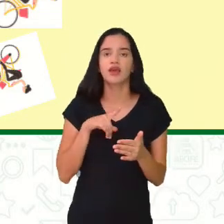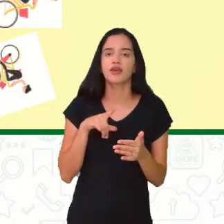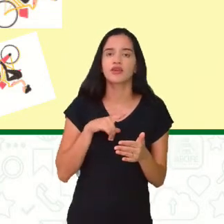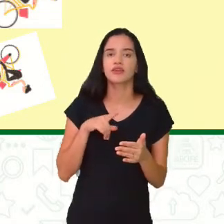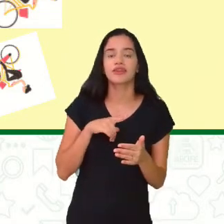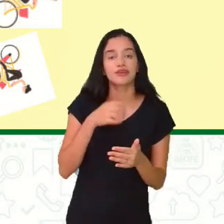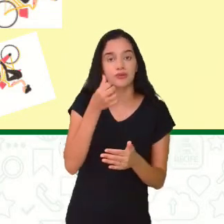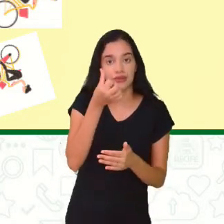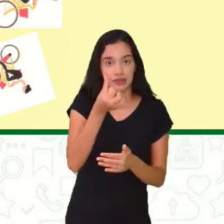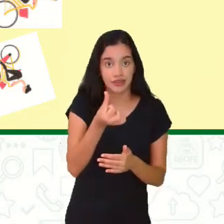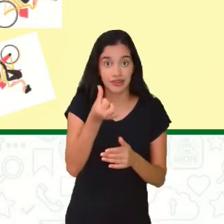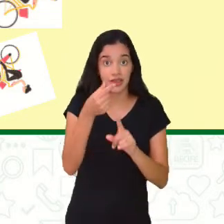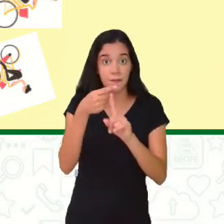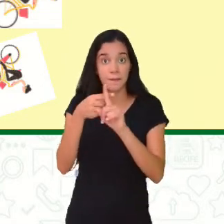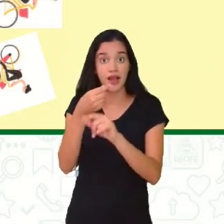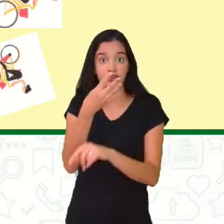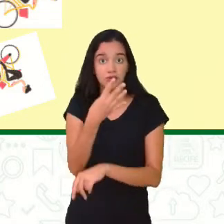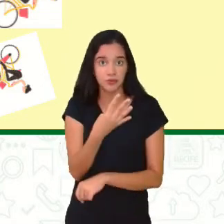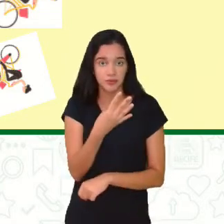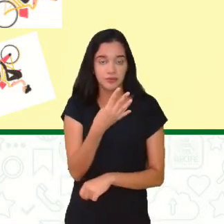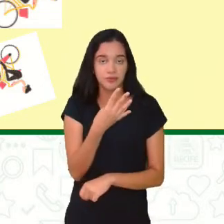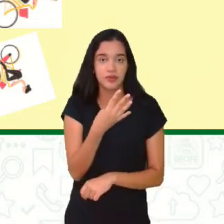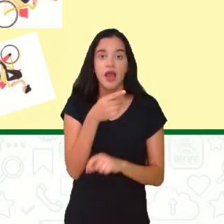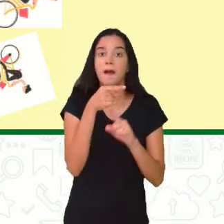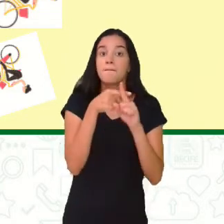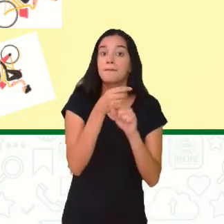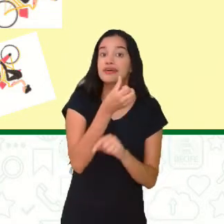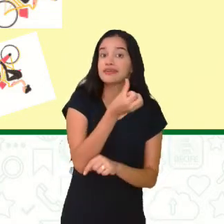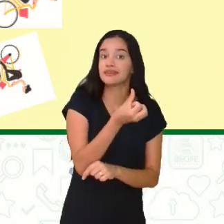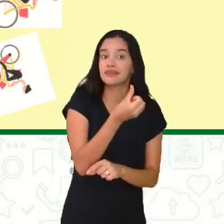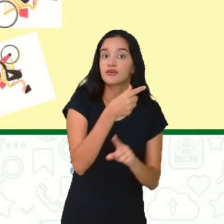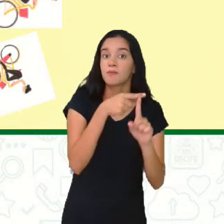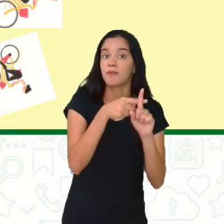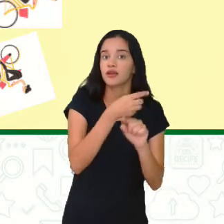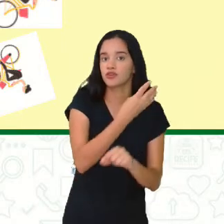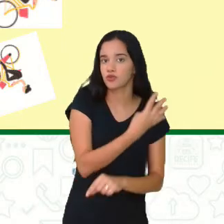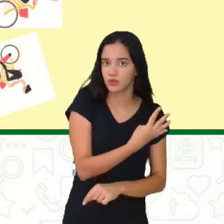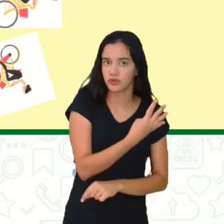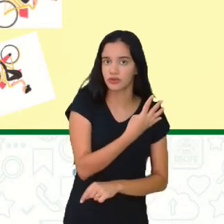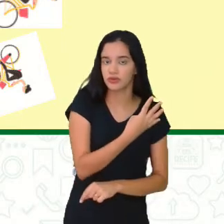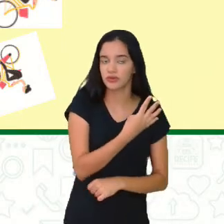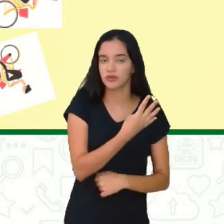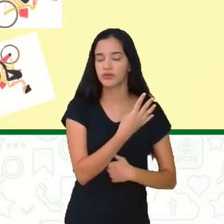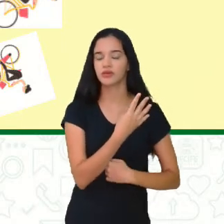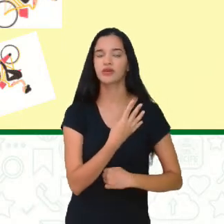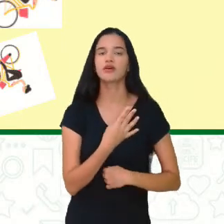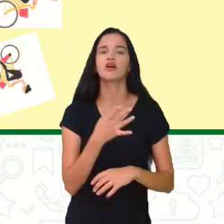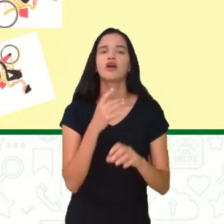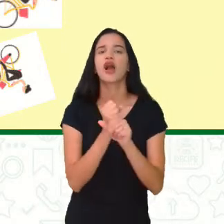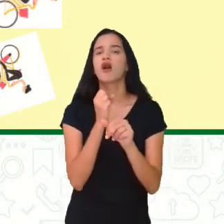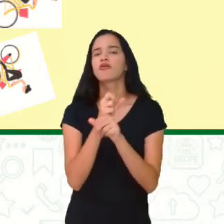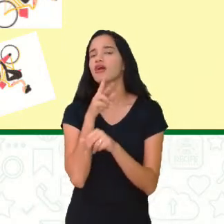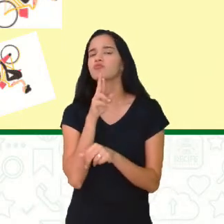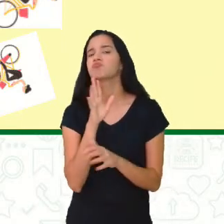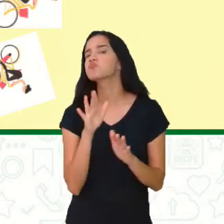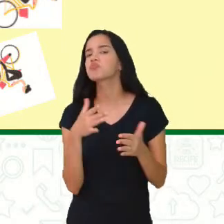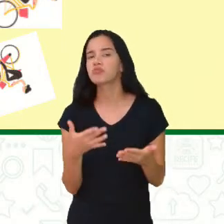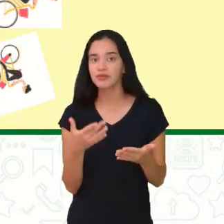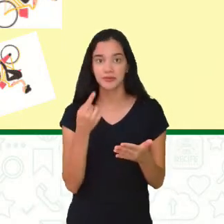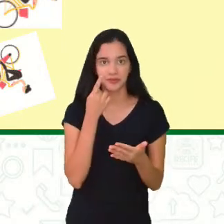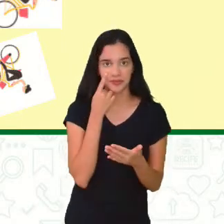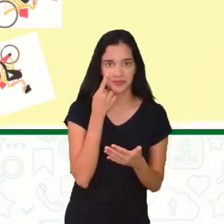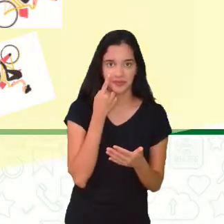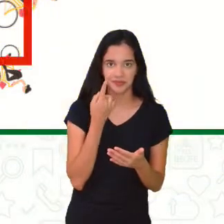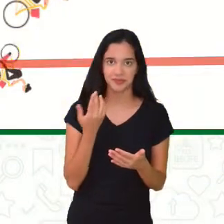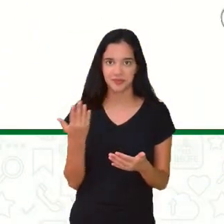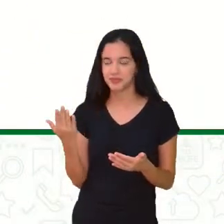ali 6 mais 4 mais 6 mais 4. E quanto que vai dar isso? Olha só.